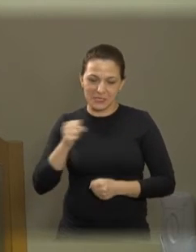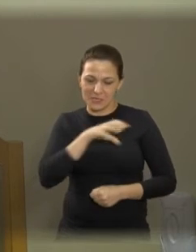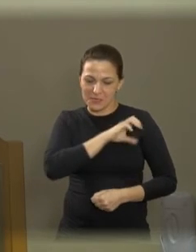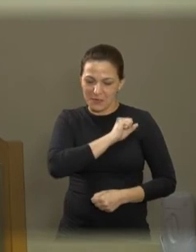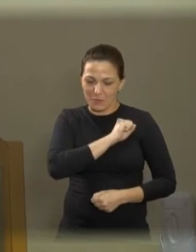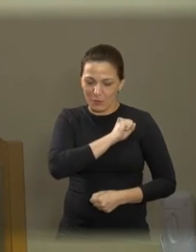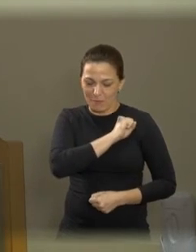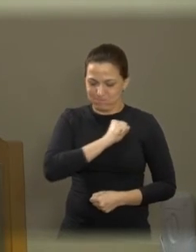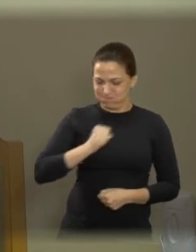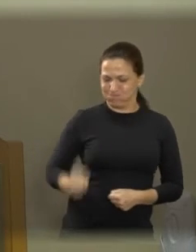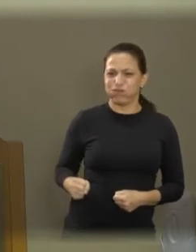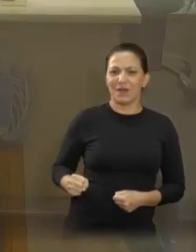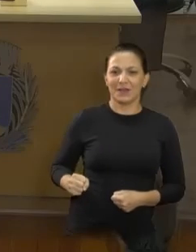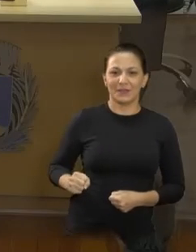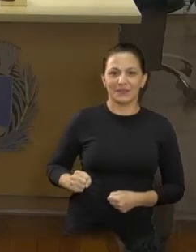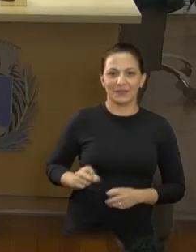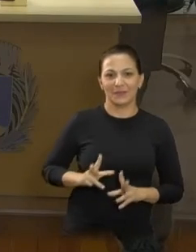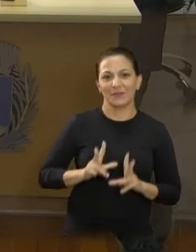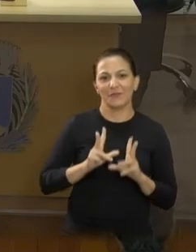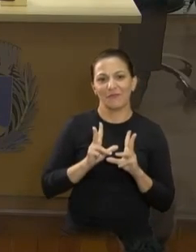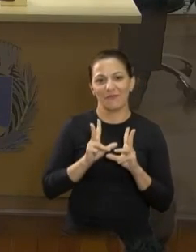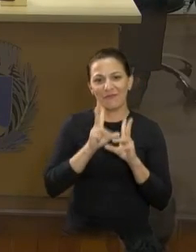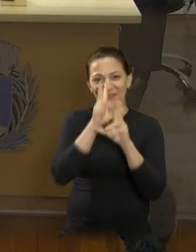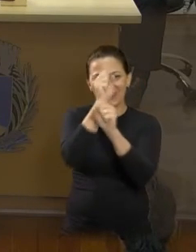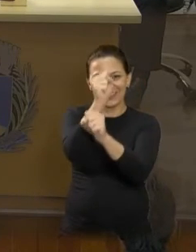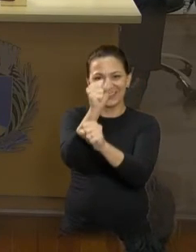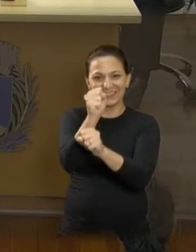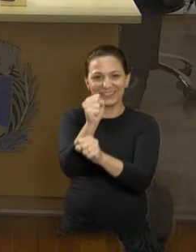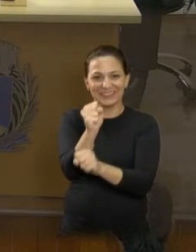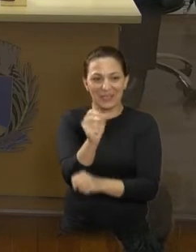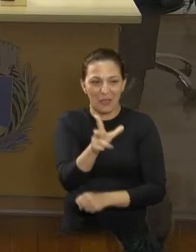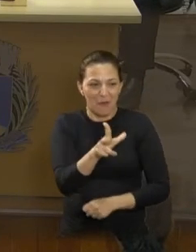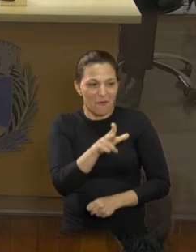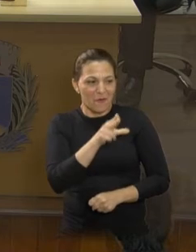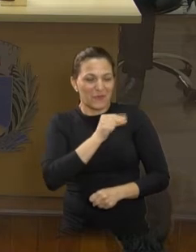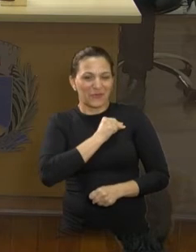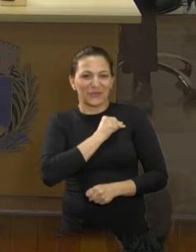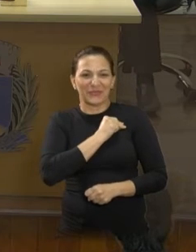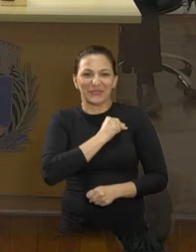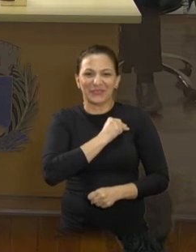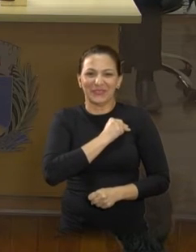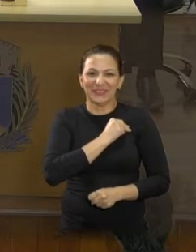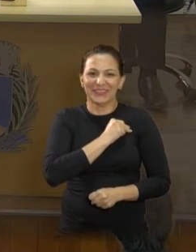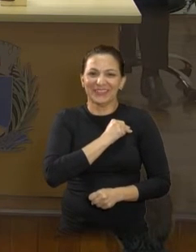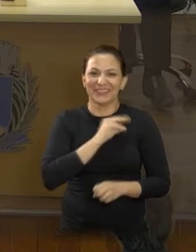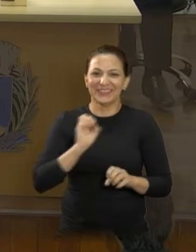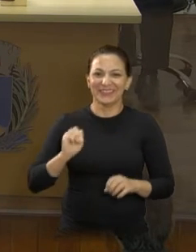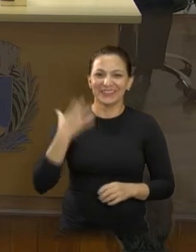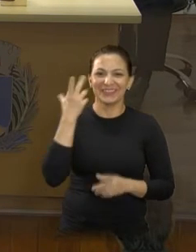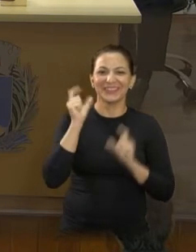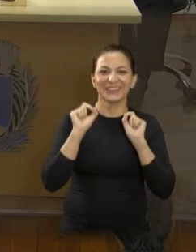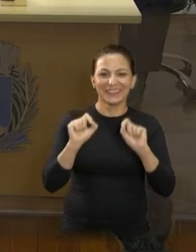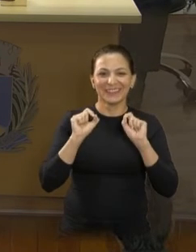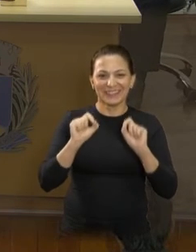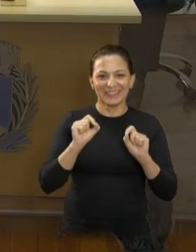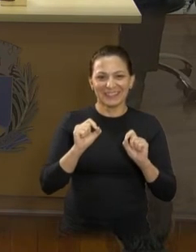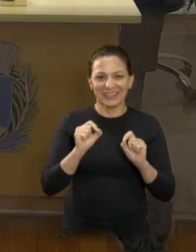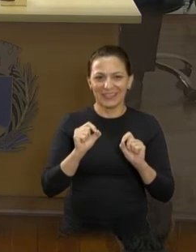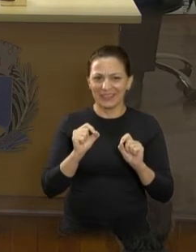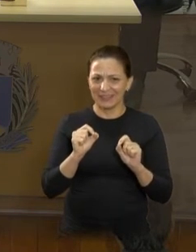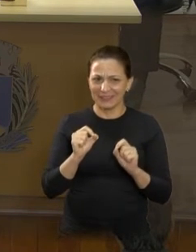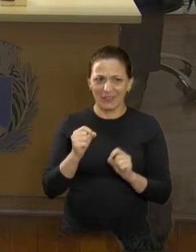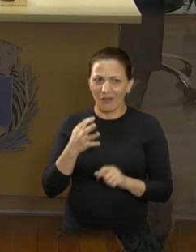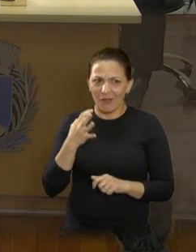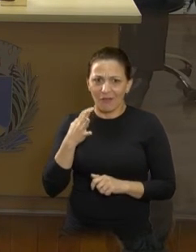pá, com uma força. Eu falei, vixe, o que aconteceu? Eu não casei com essa